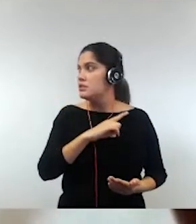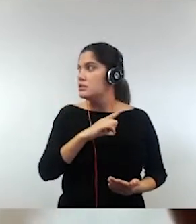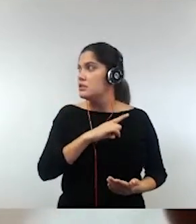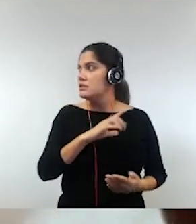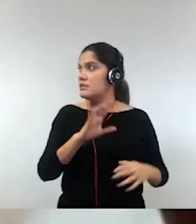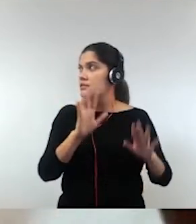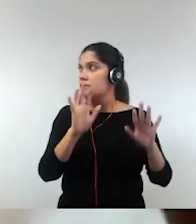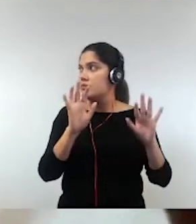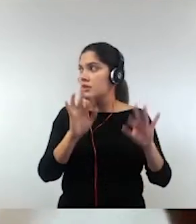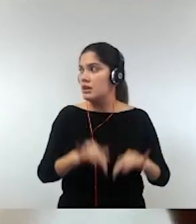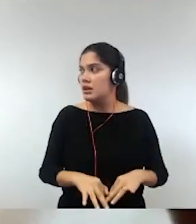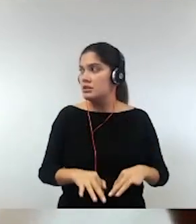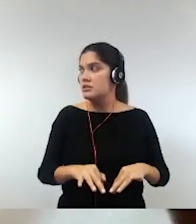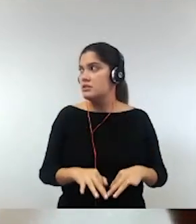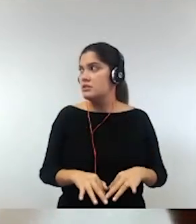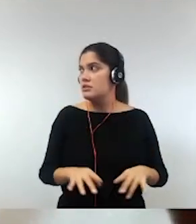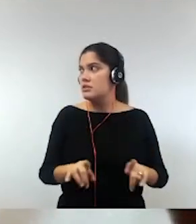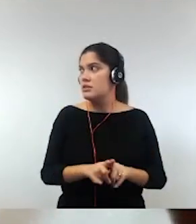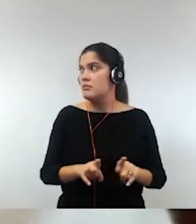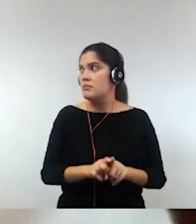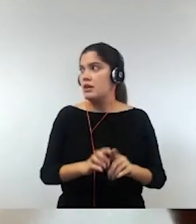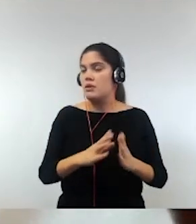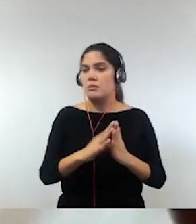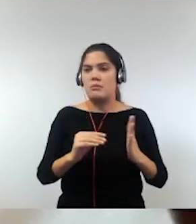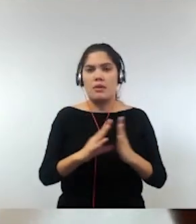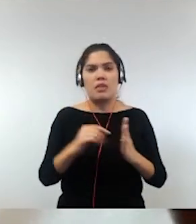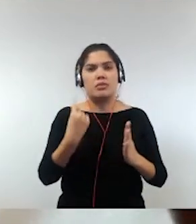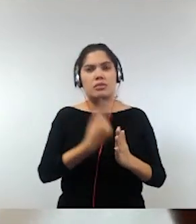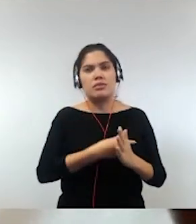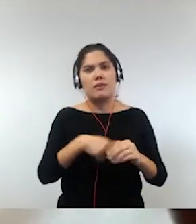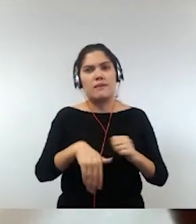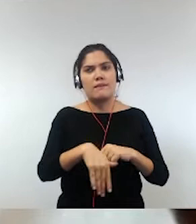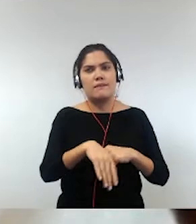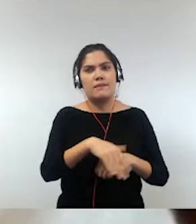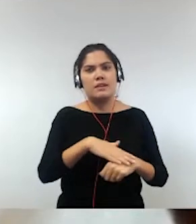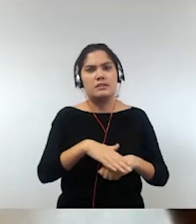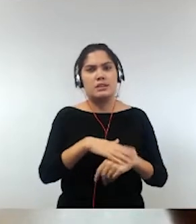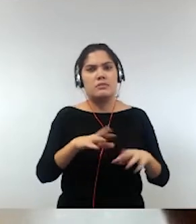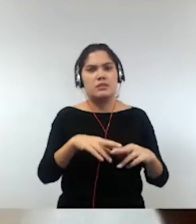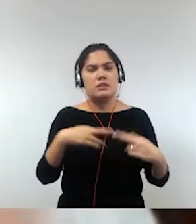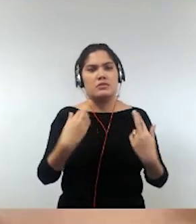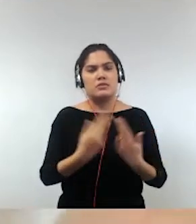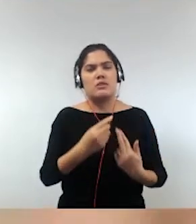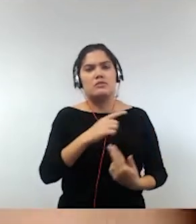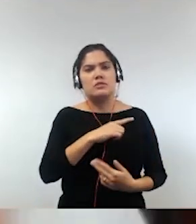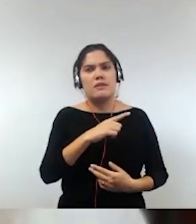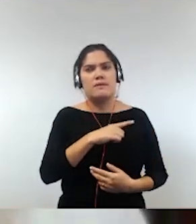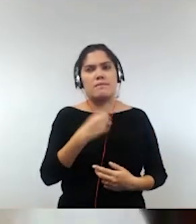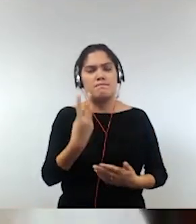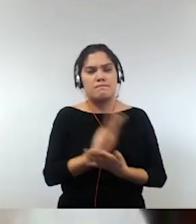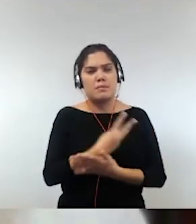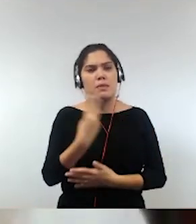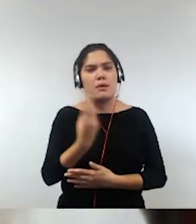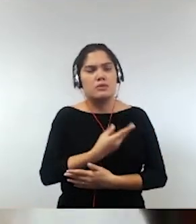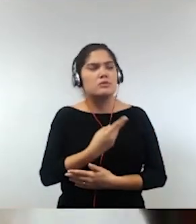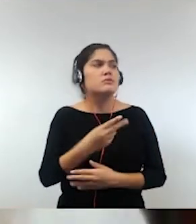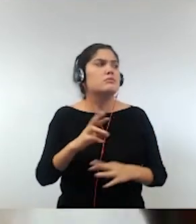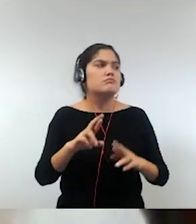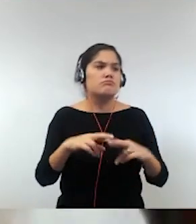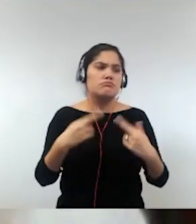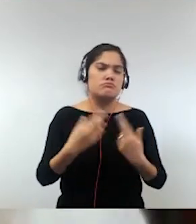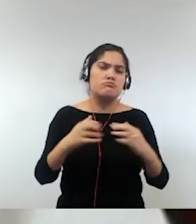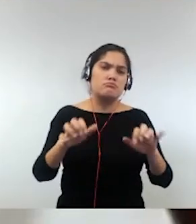litígio. O método, como a gente conversou na reunião que nós tivemos que antecedeu o nosso painel, o método é